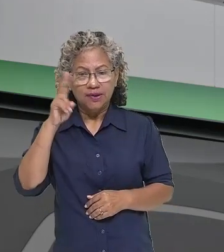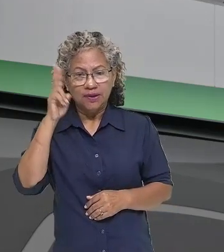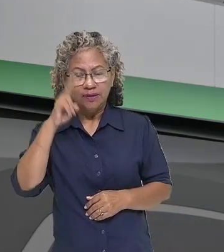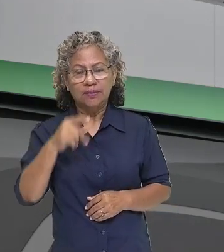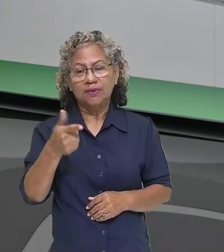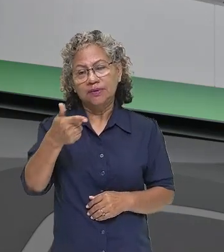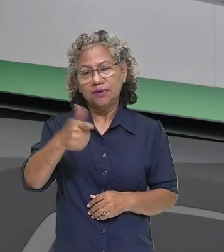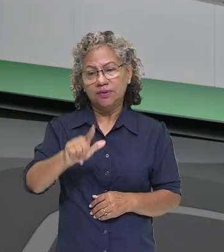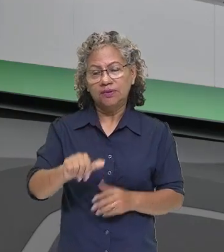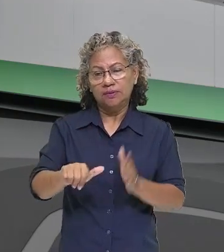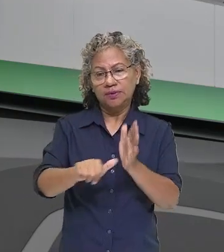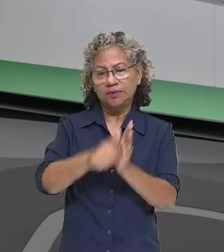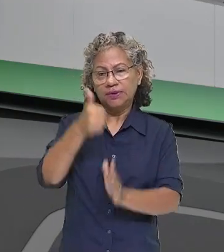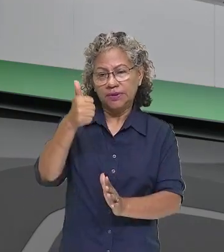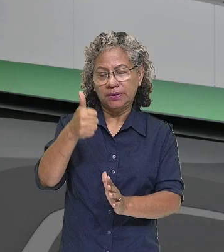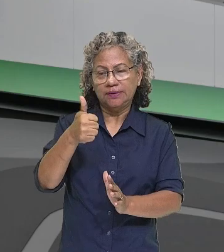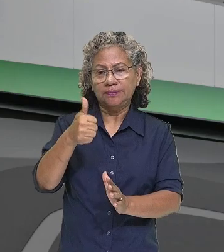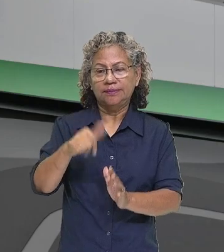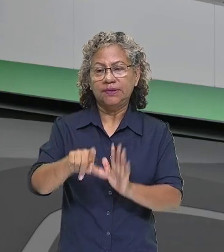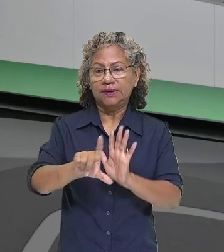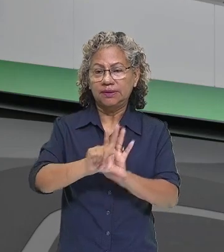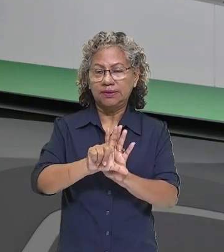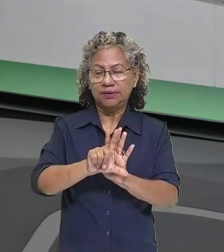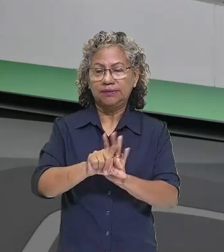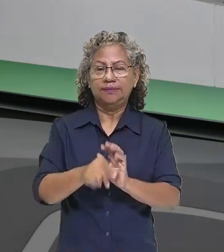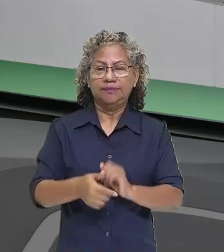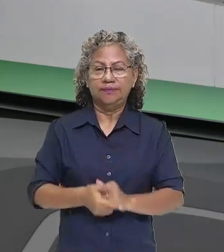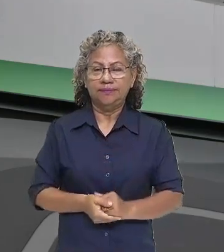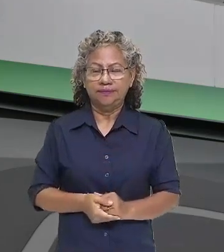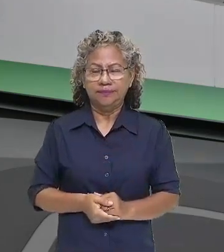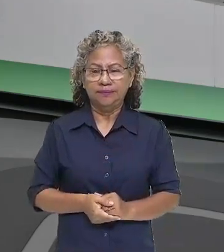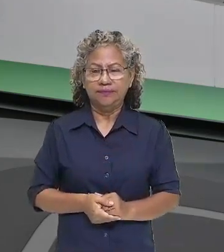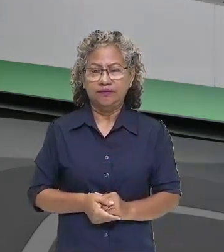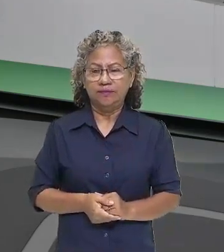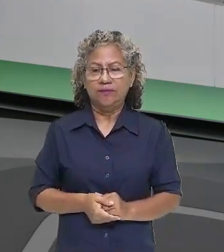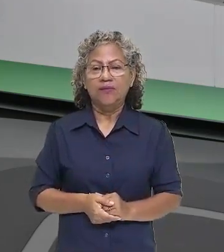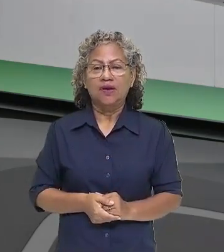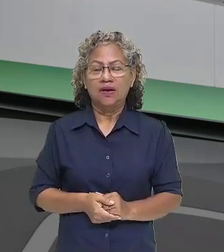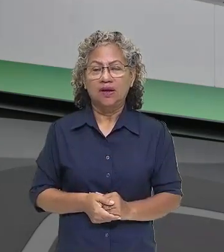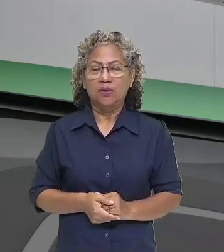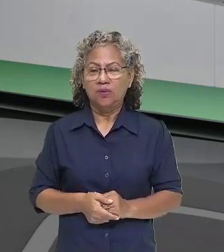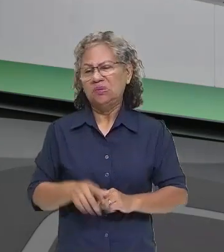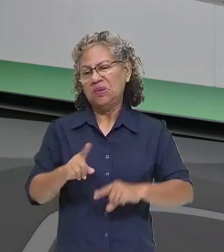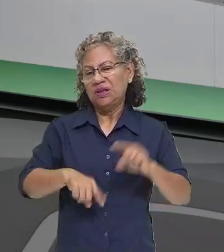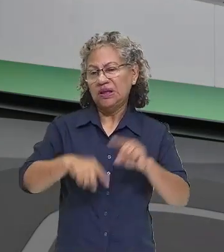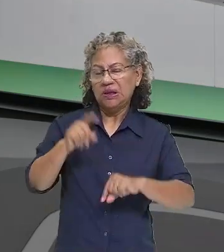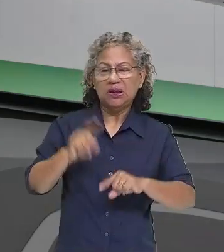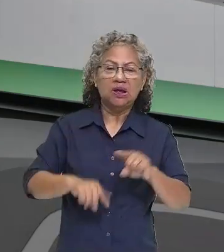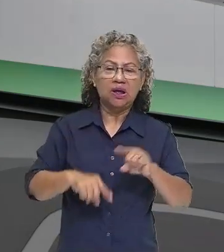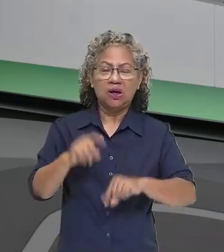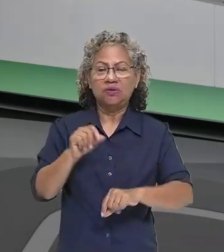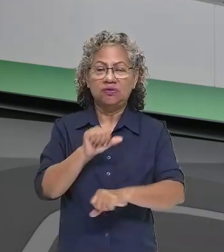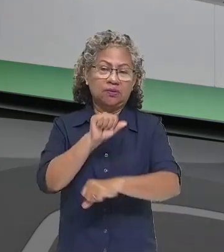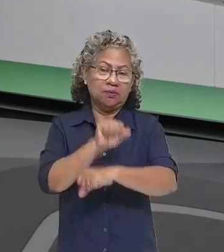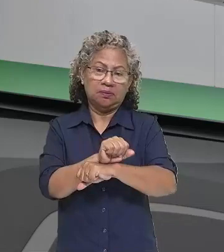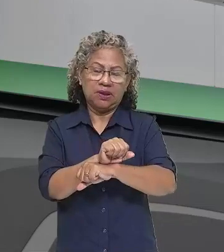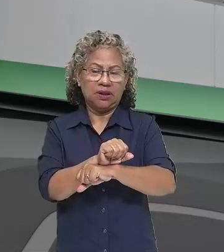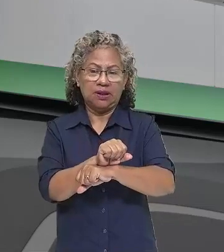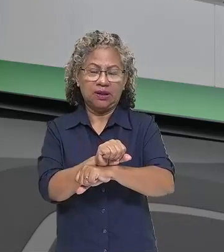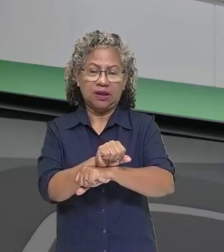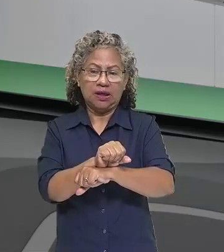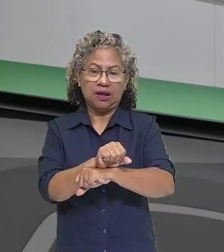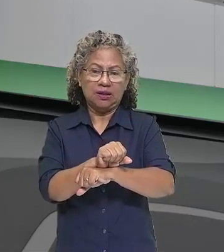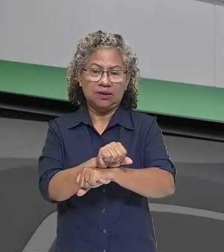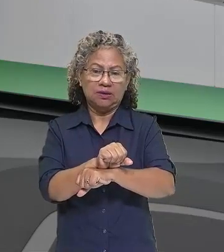só, primeira lei, se um corpo estiver parado, ele vai continuar